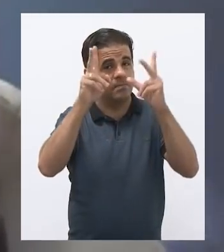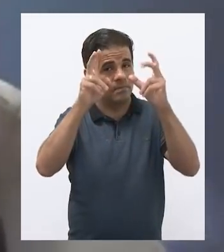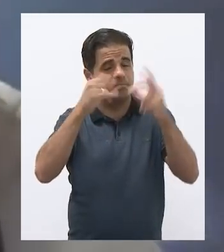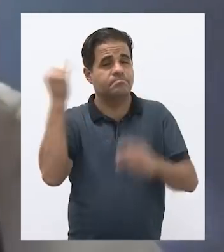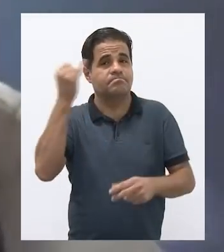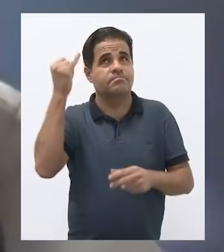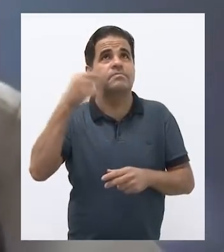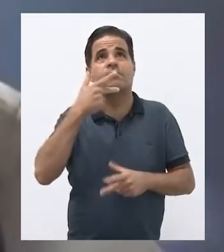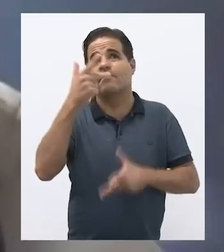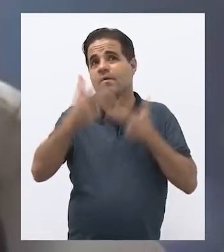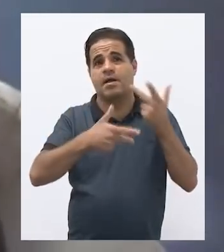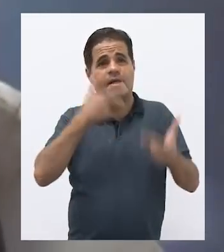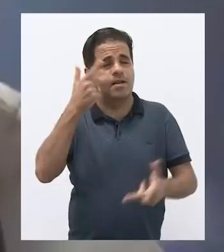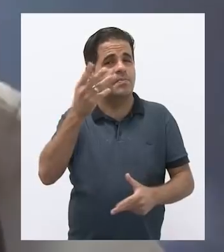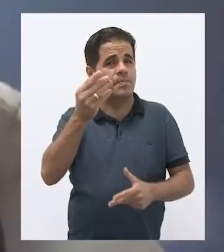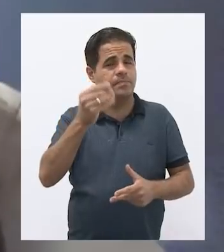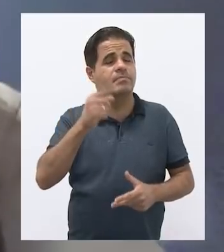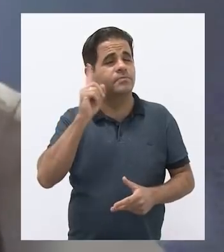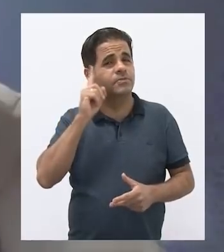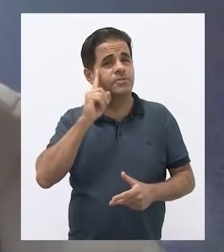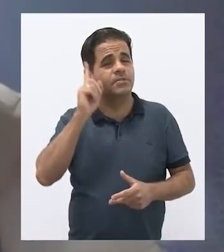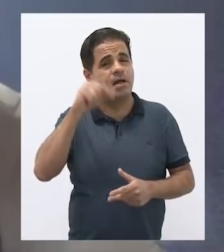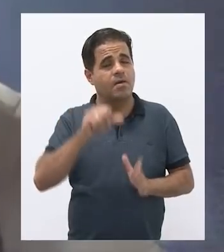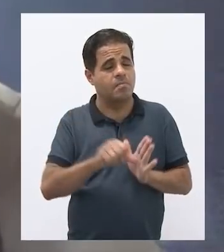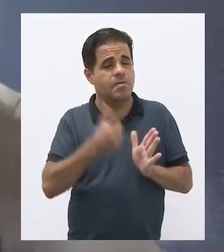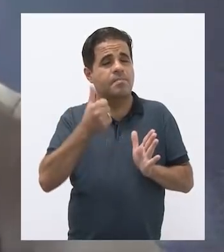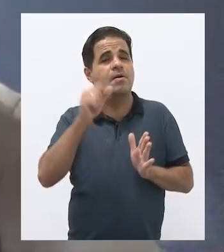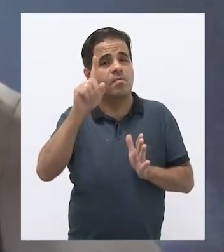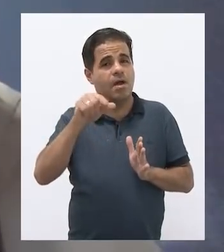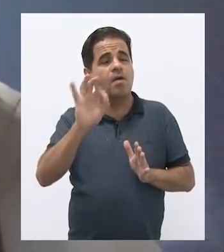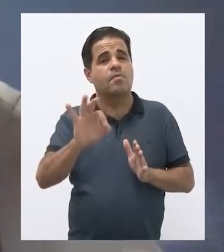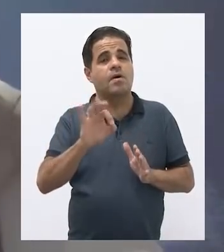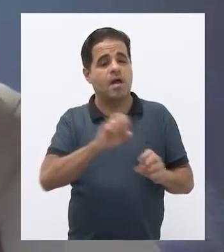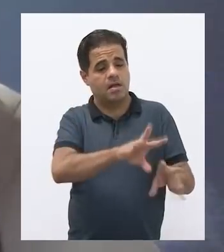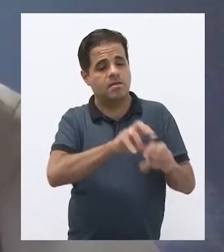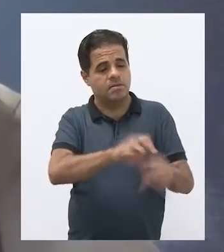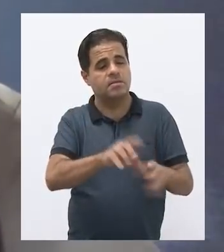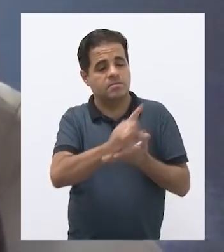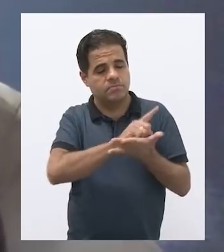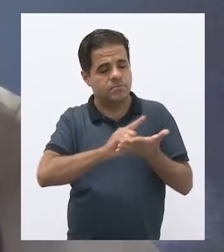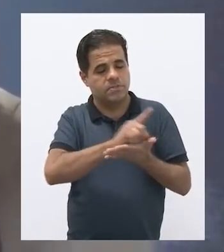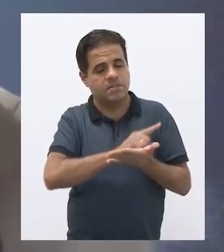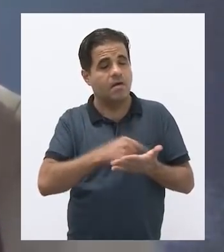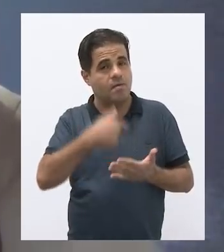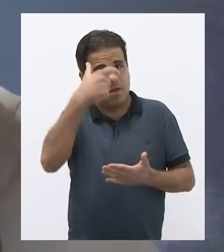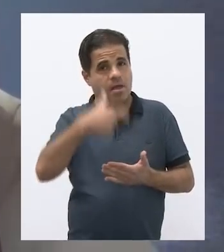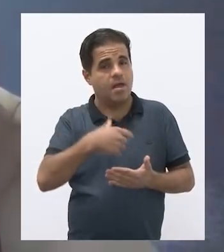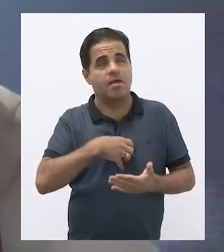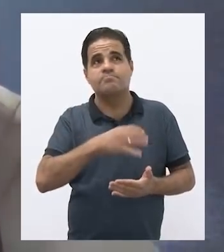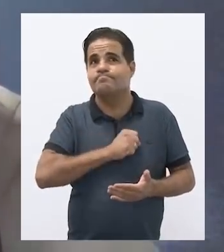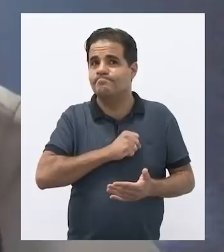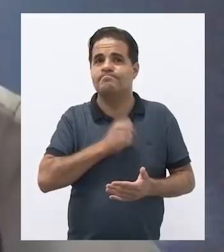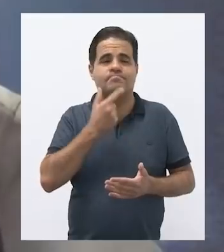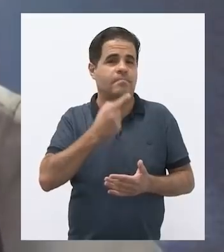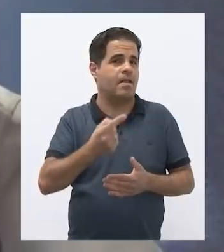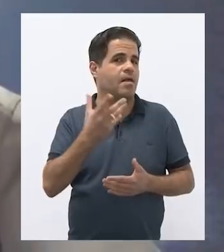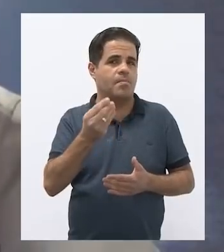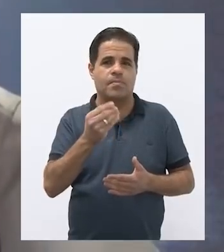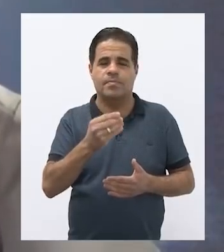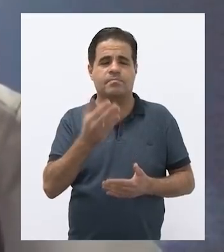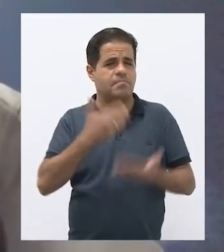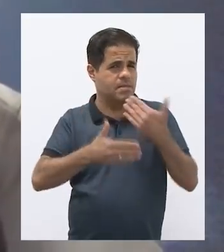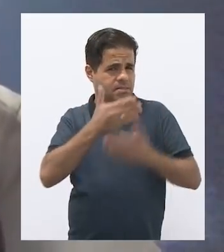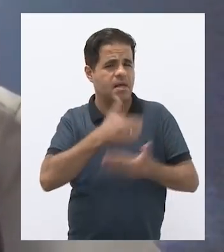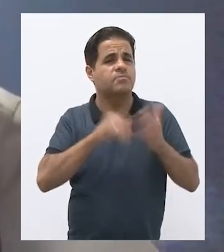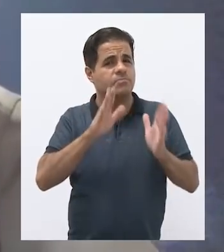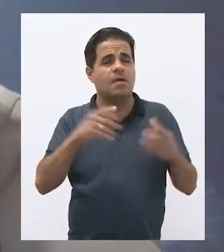muito frequentes no meu dia a dia. O primeiro deles é a educação digital, que eu gosto de dizer que há algum